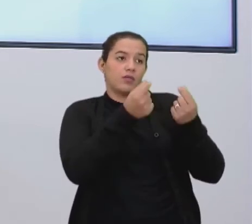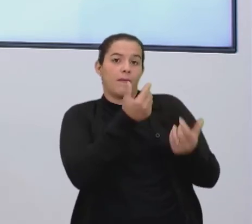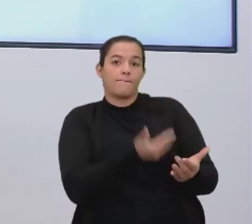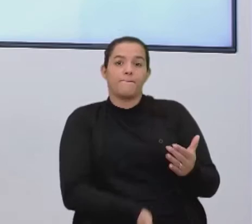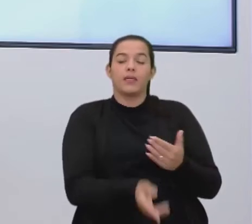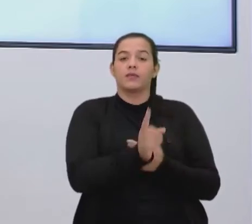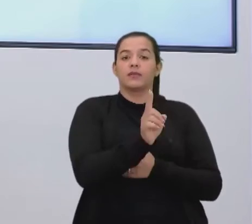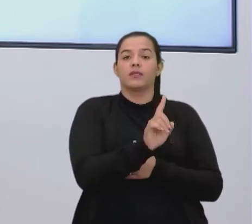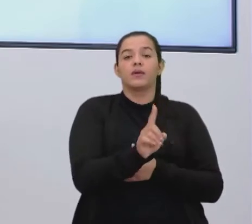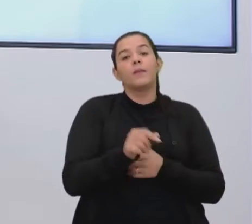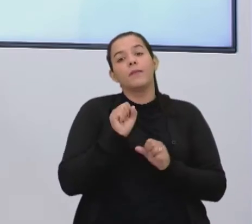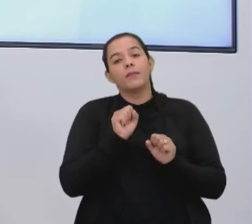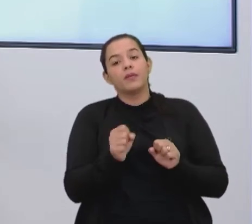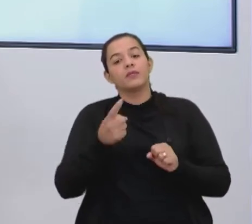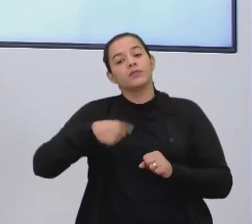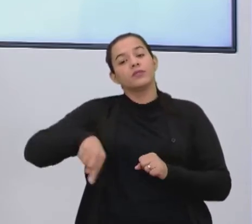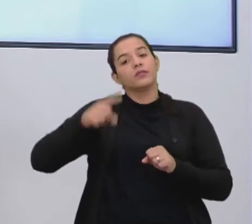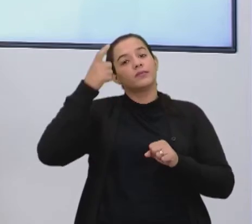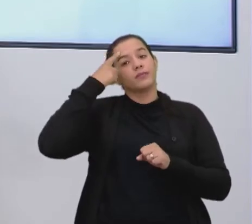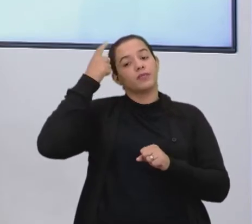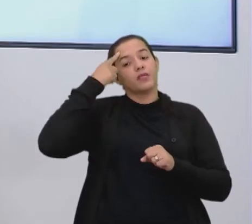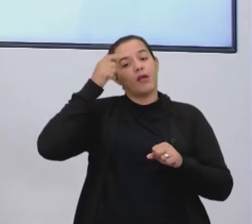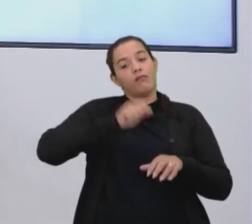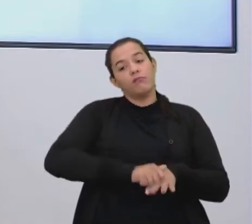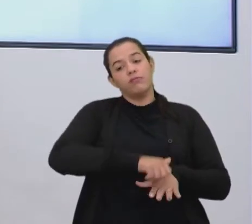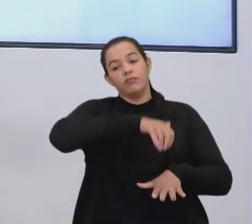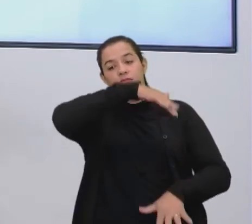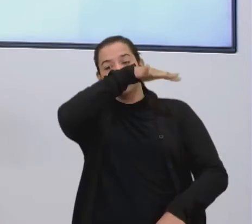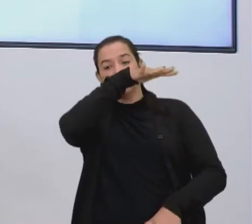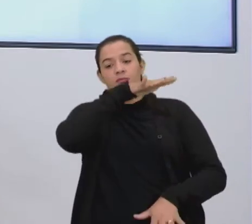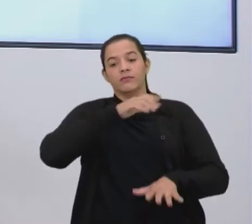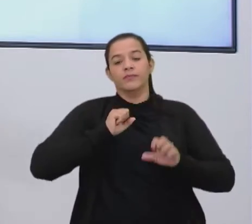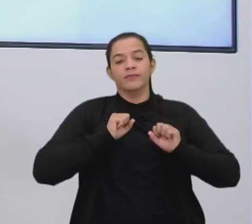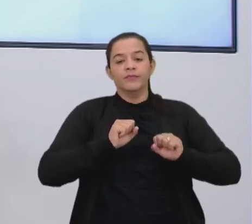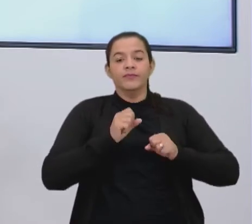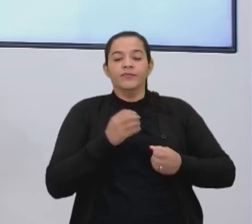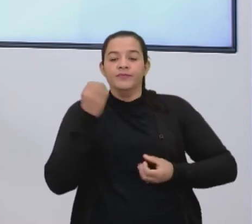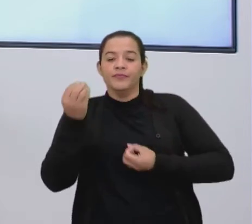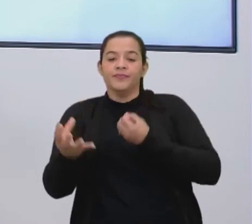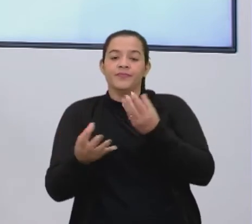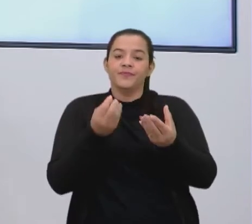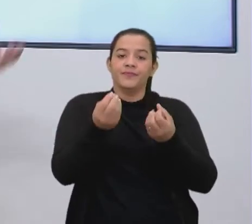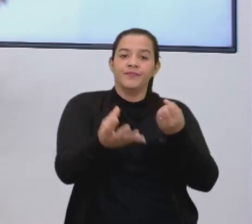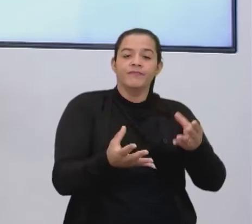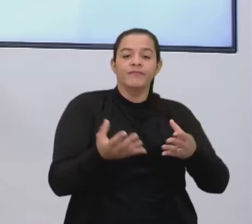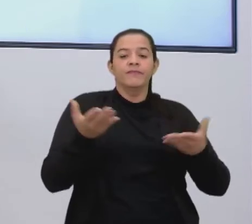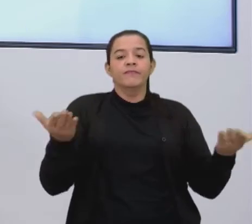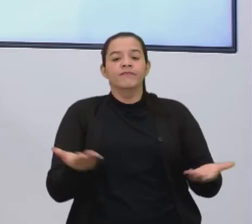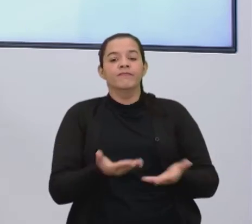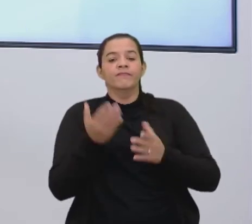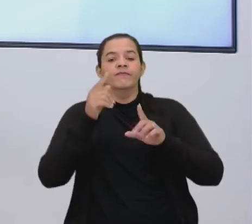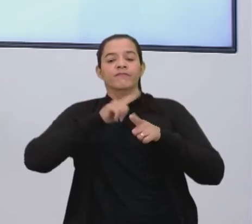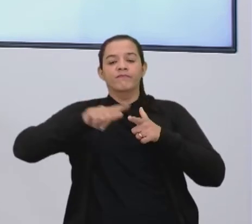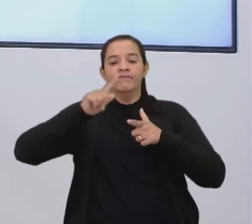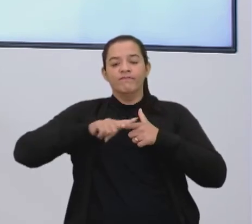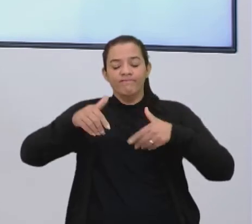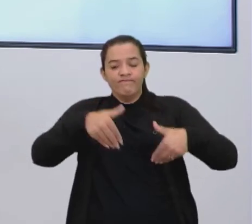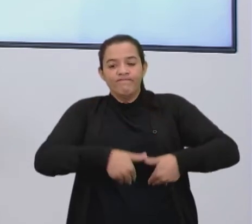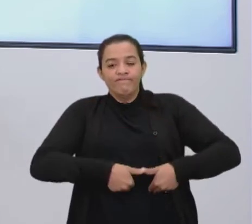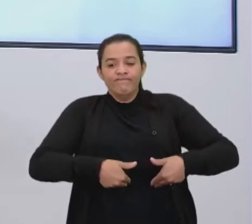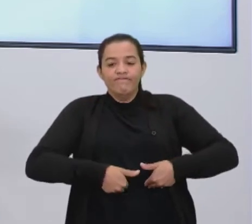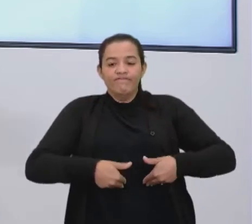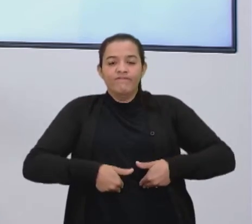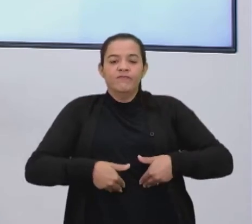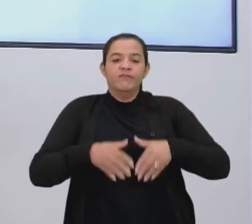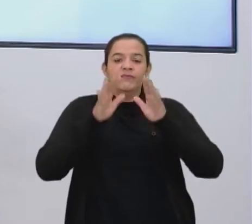grande, mas se a gente for pensar no volume que poderia ser destinado, né, a solucionar problemas em relação à fome,